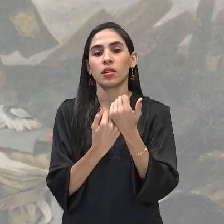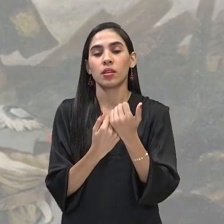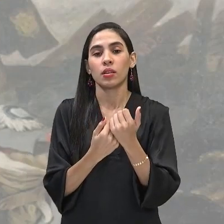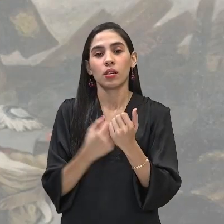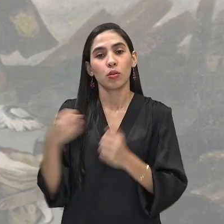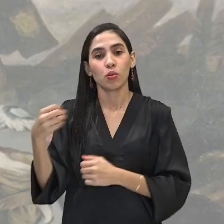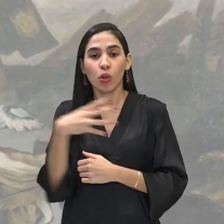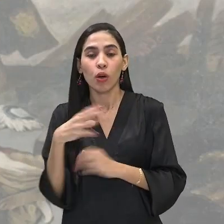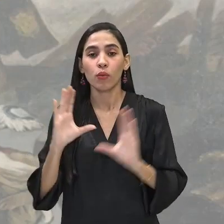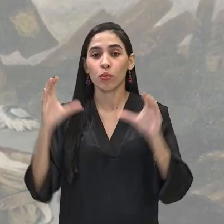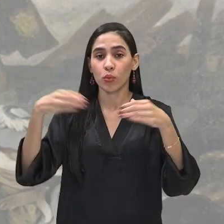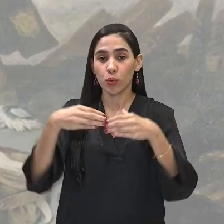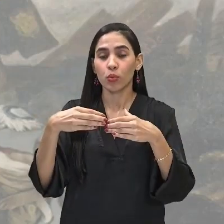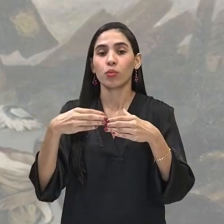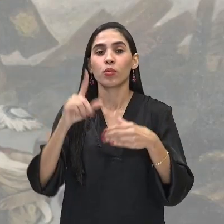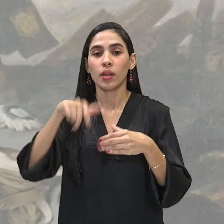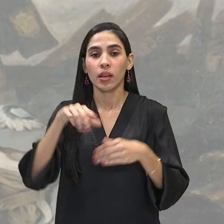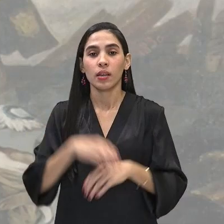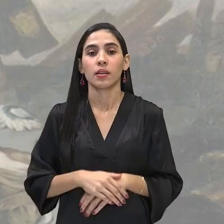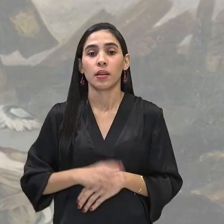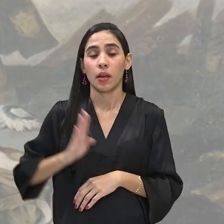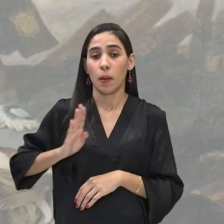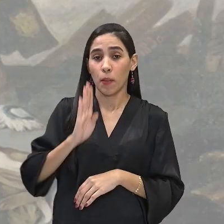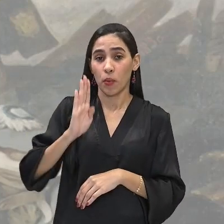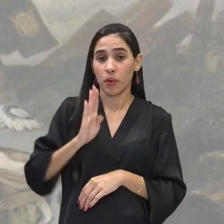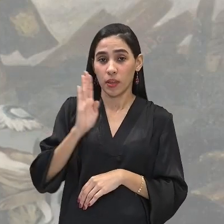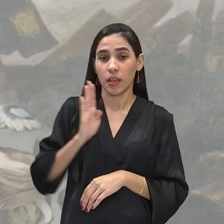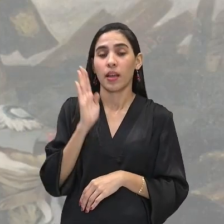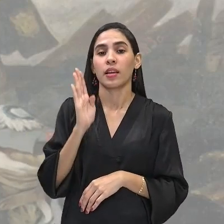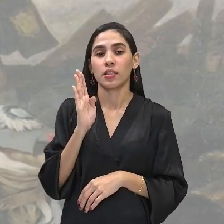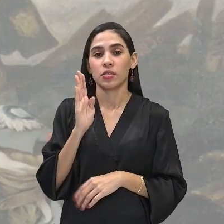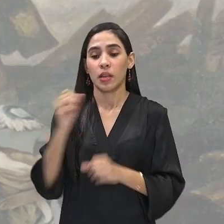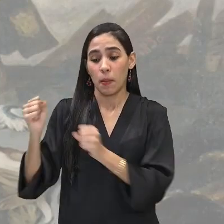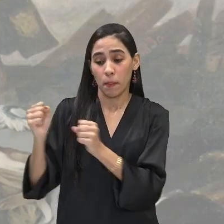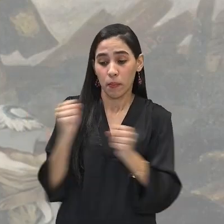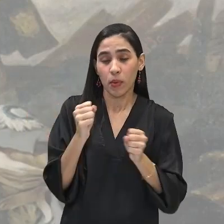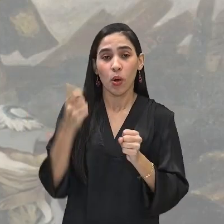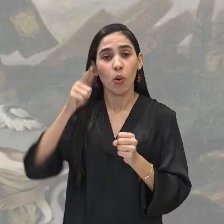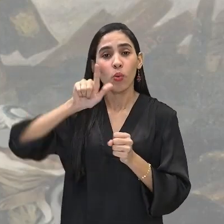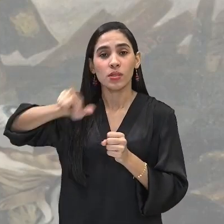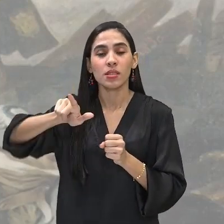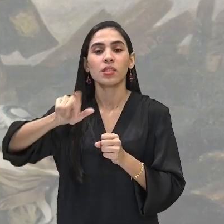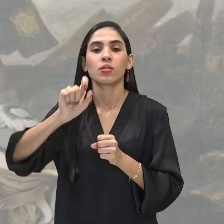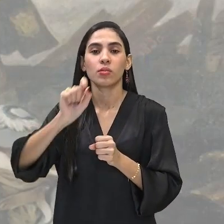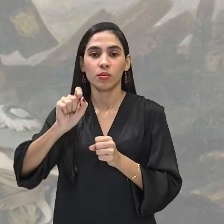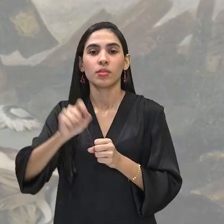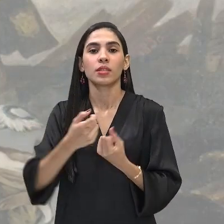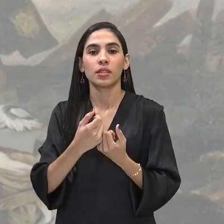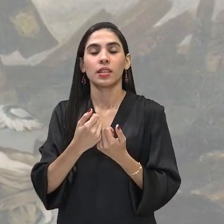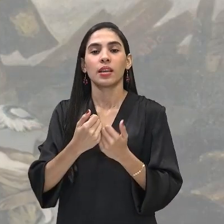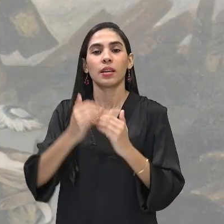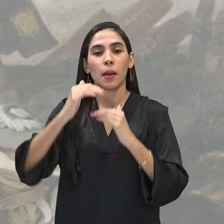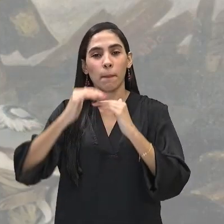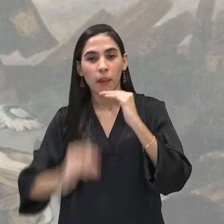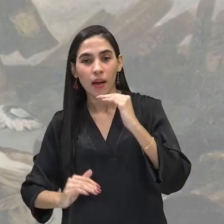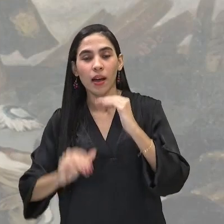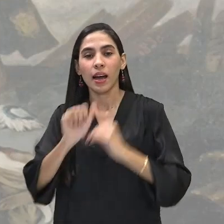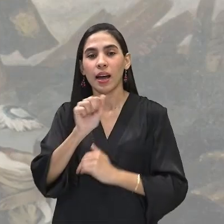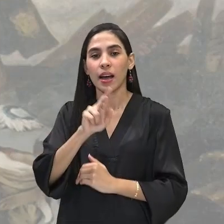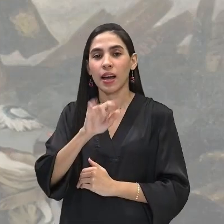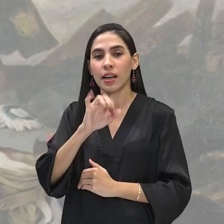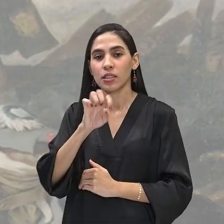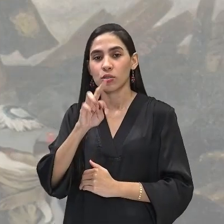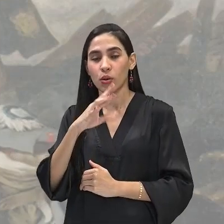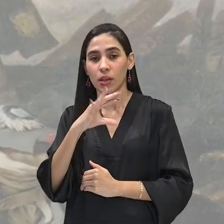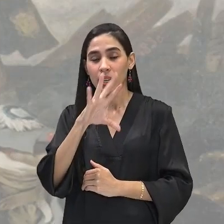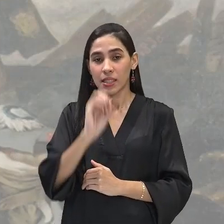classe que surge, que é a classe burguesa, que tomou o poder, derrubando a aristocracia